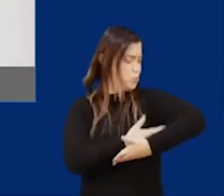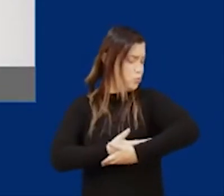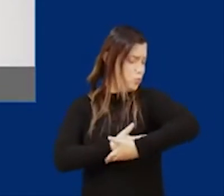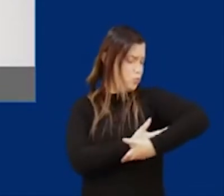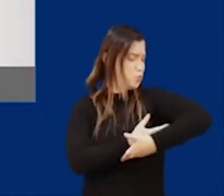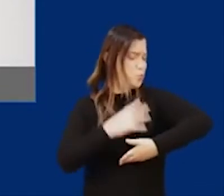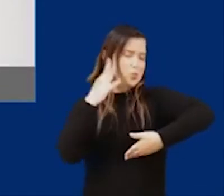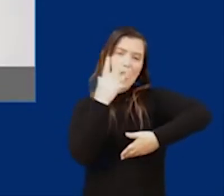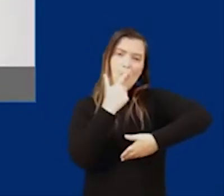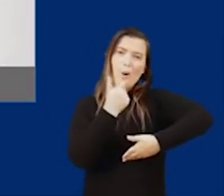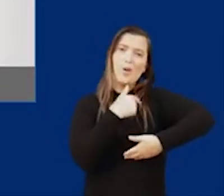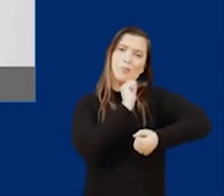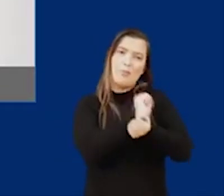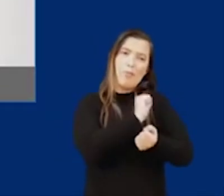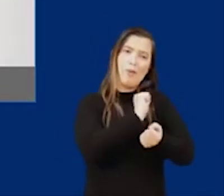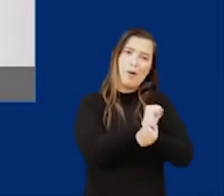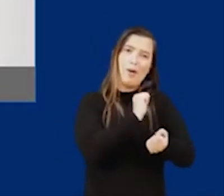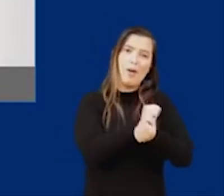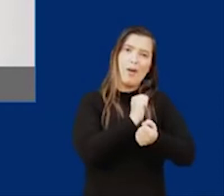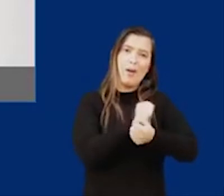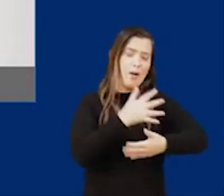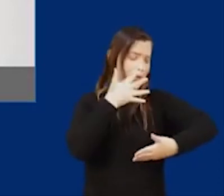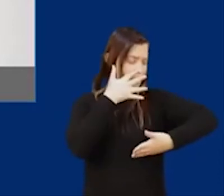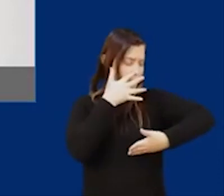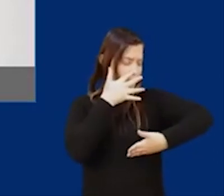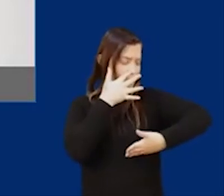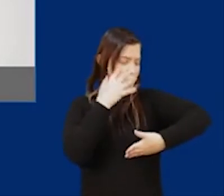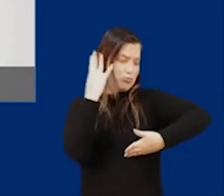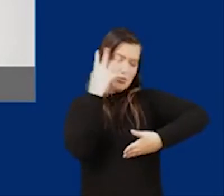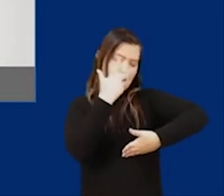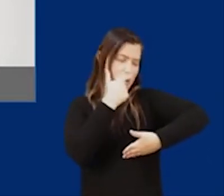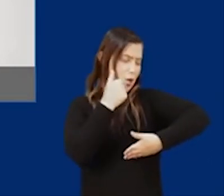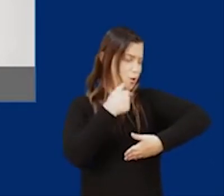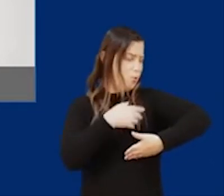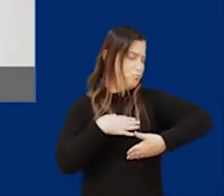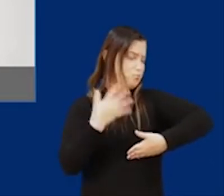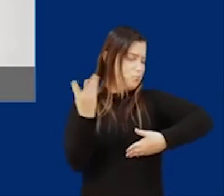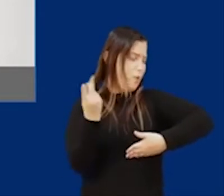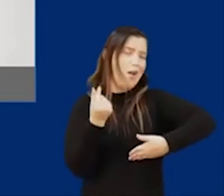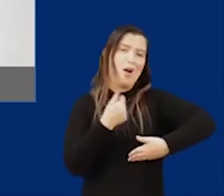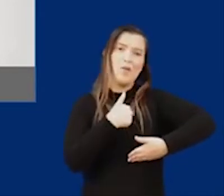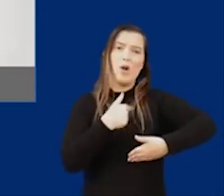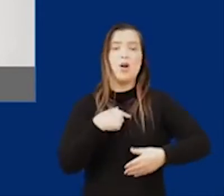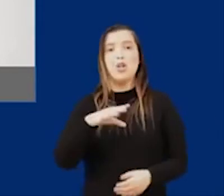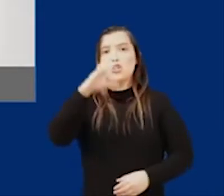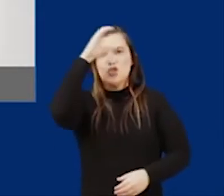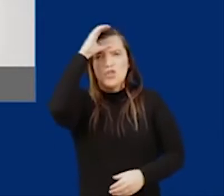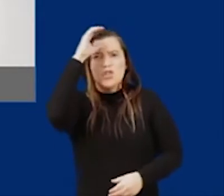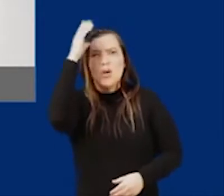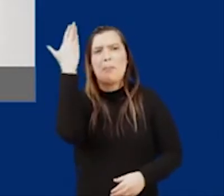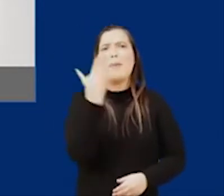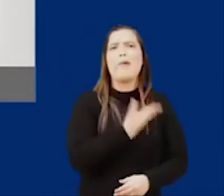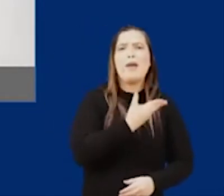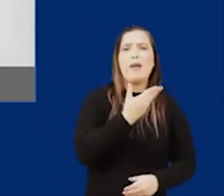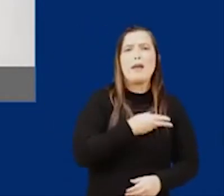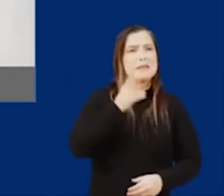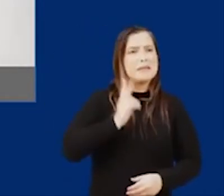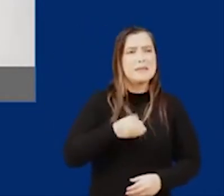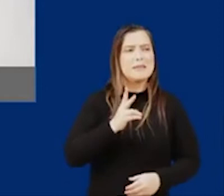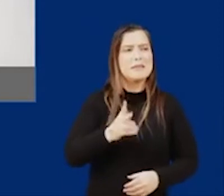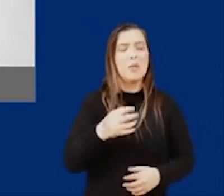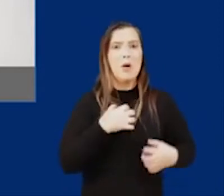nessa espera, radiante, esperando, as tias, amigas, todo mundo muito ansioso, o quanto a